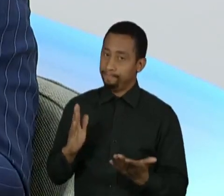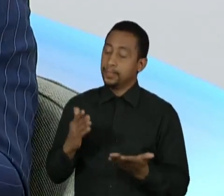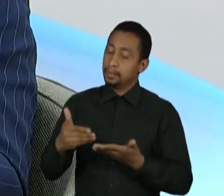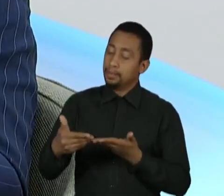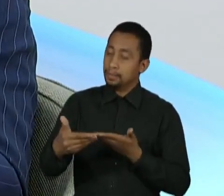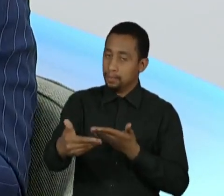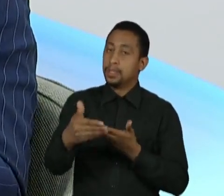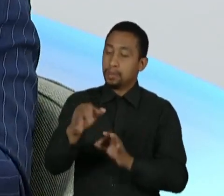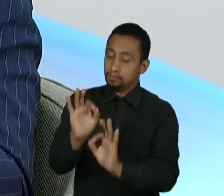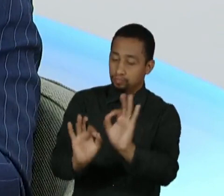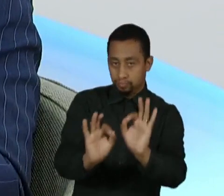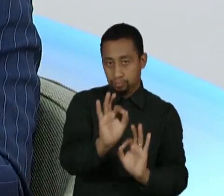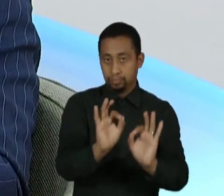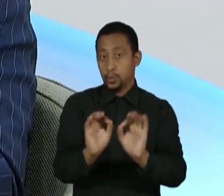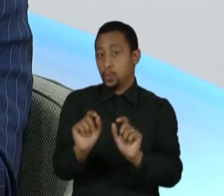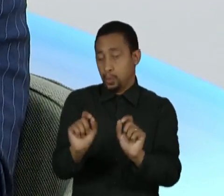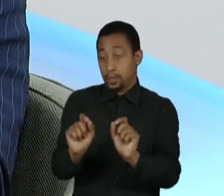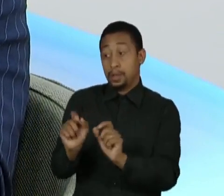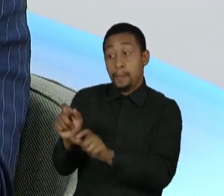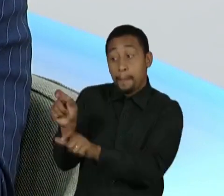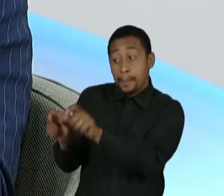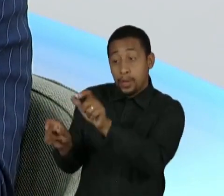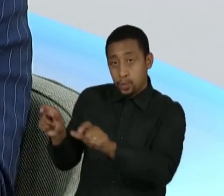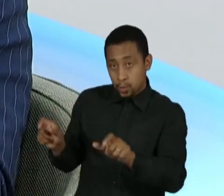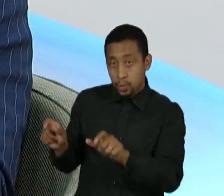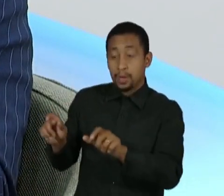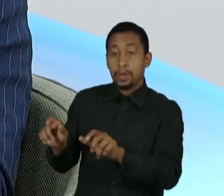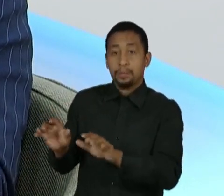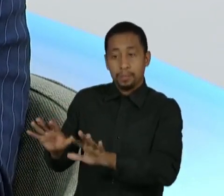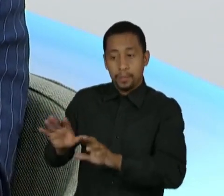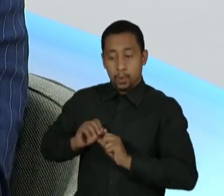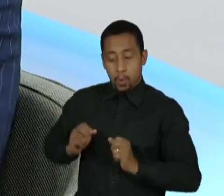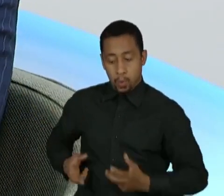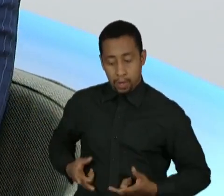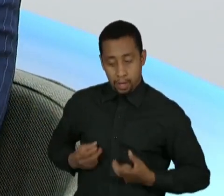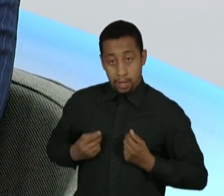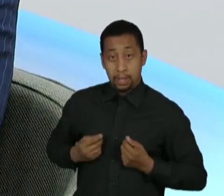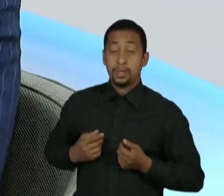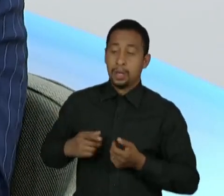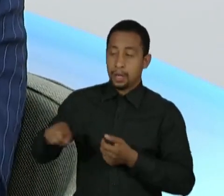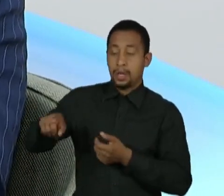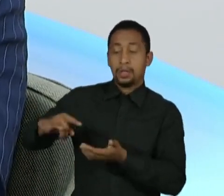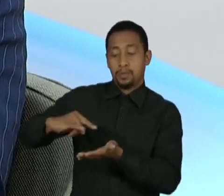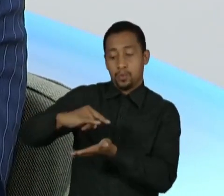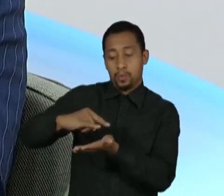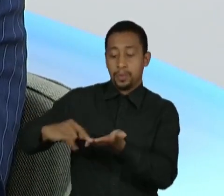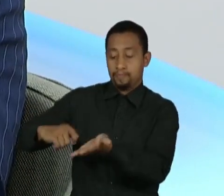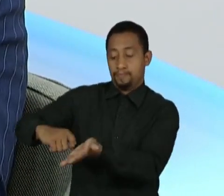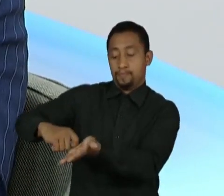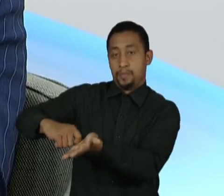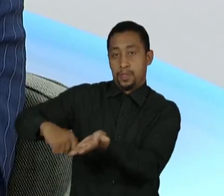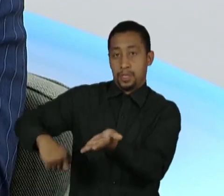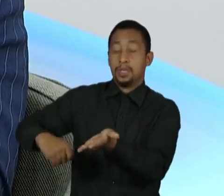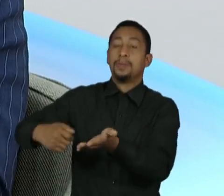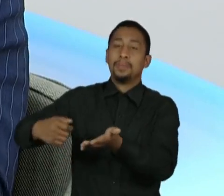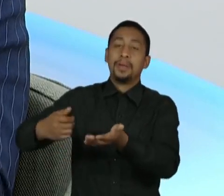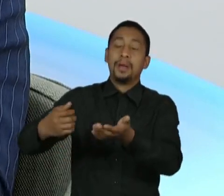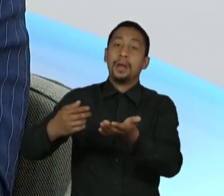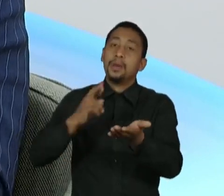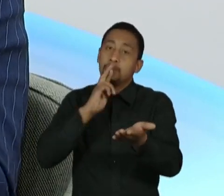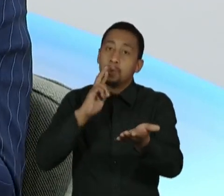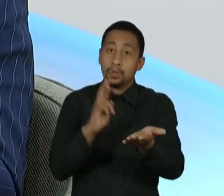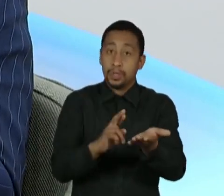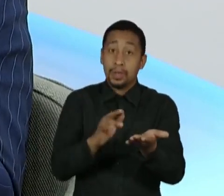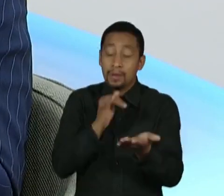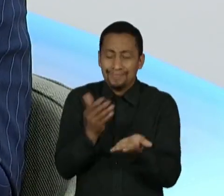documentos para falar eu não quero nada mais depois desse ponto o que é muito